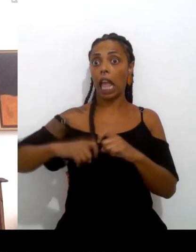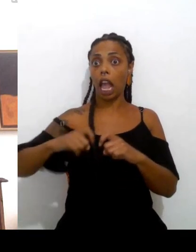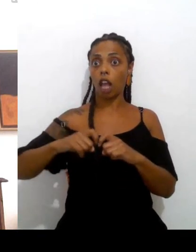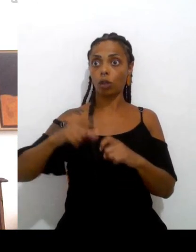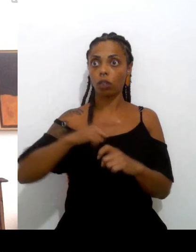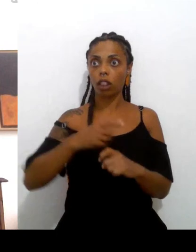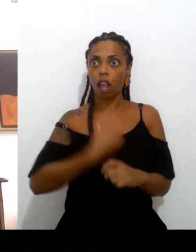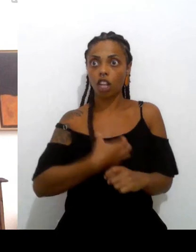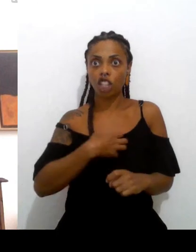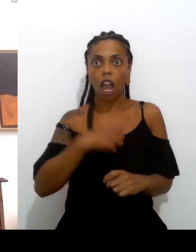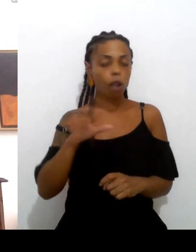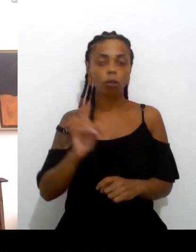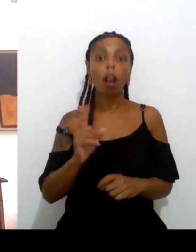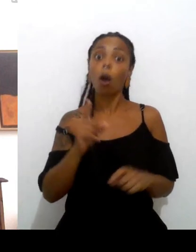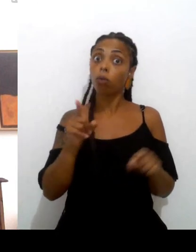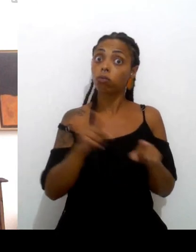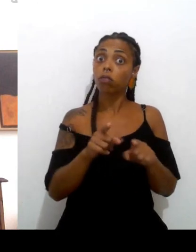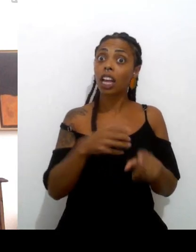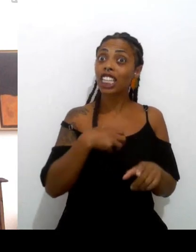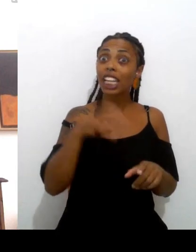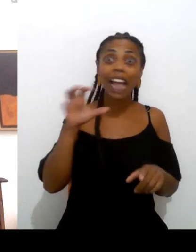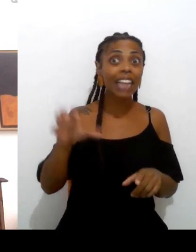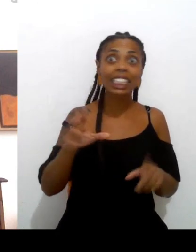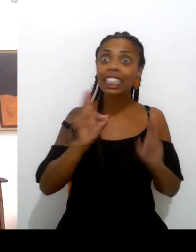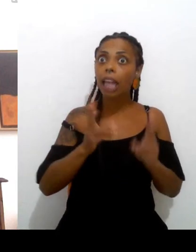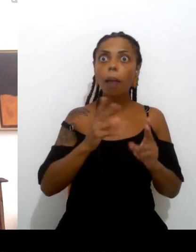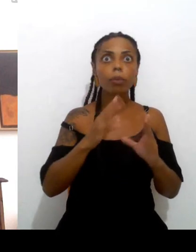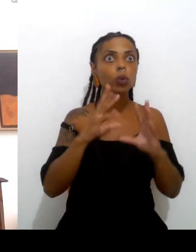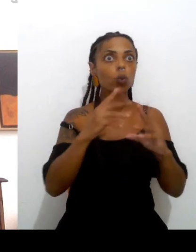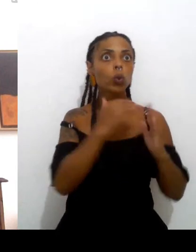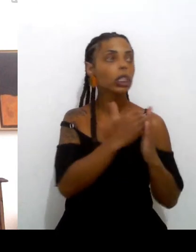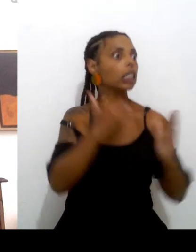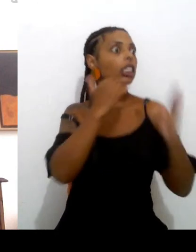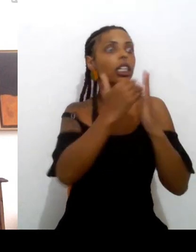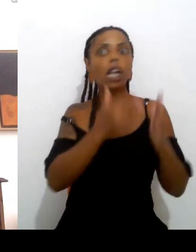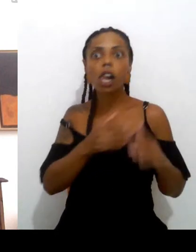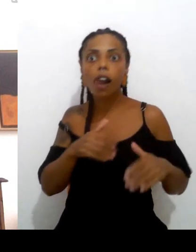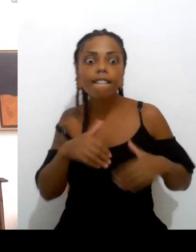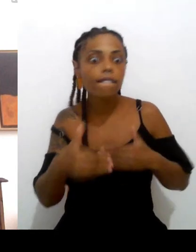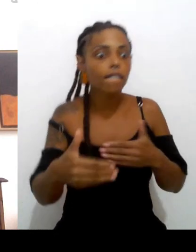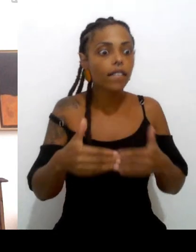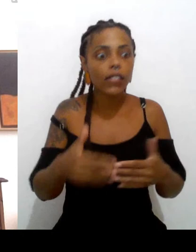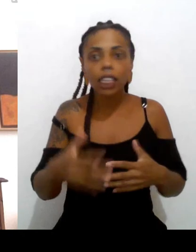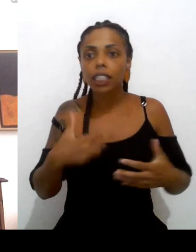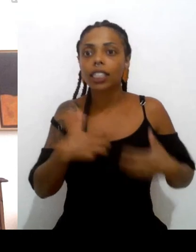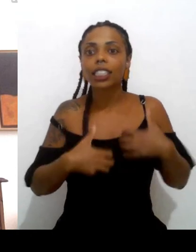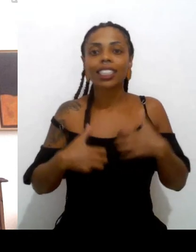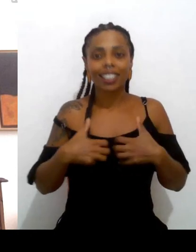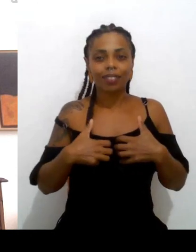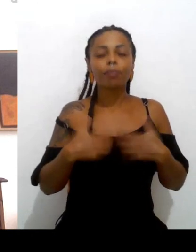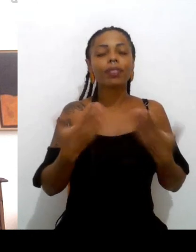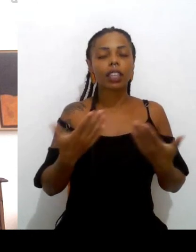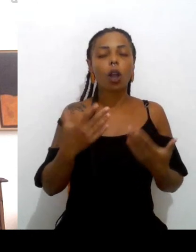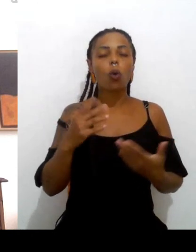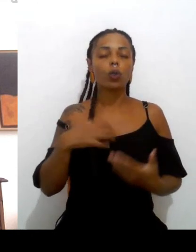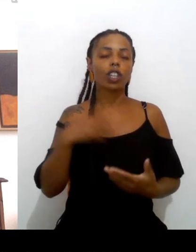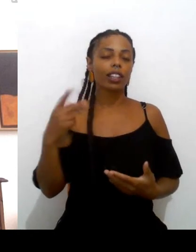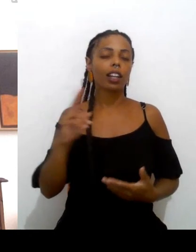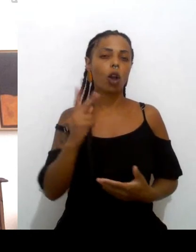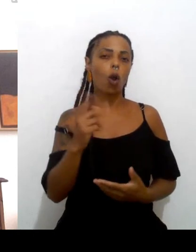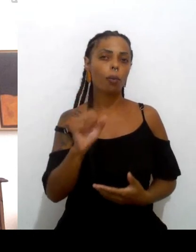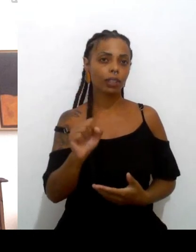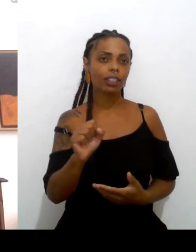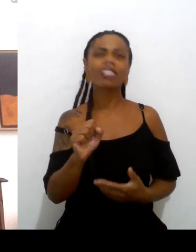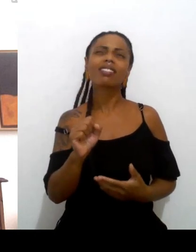sempre de forma extrema acho que a sua homossexualidade enfim vamos chamar de